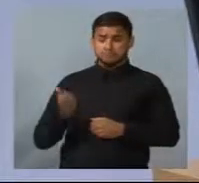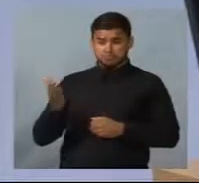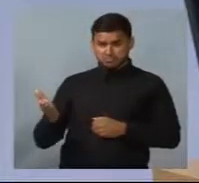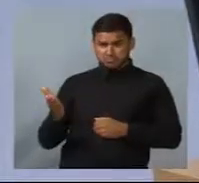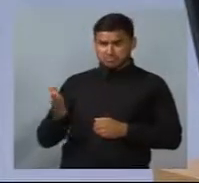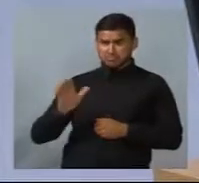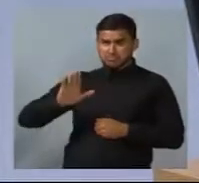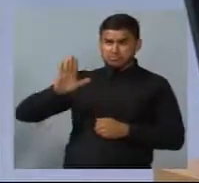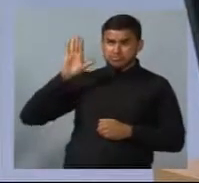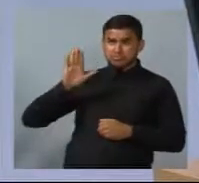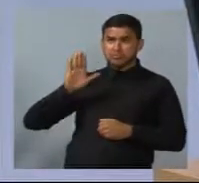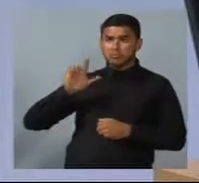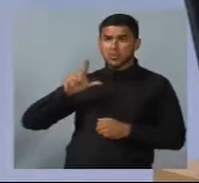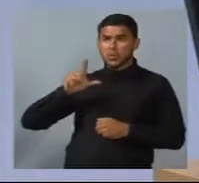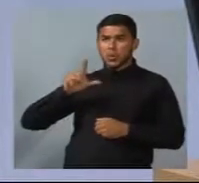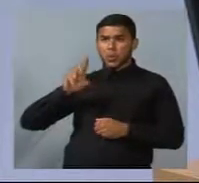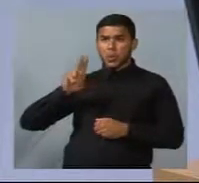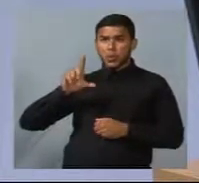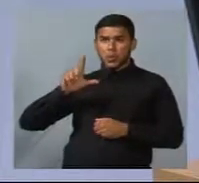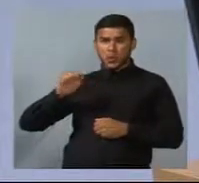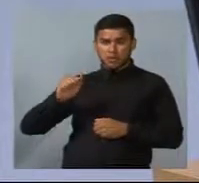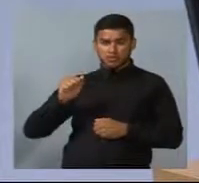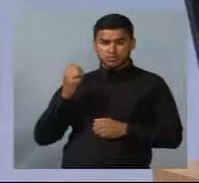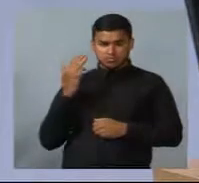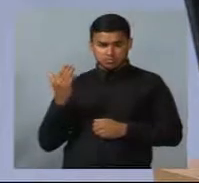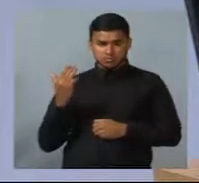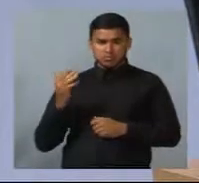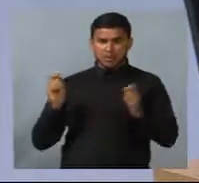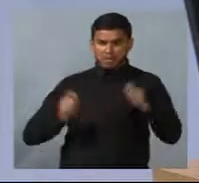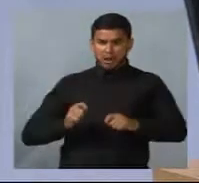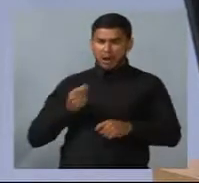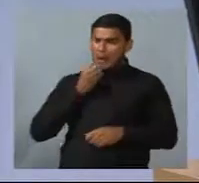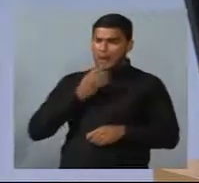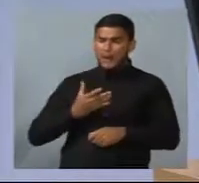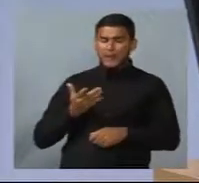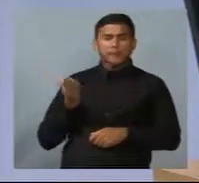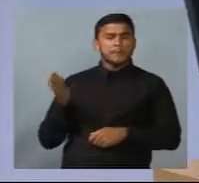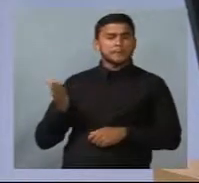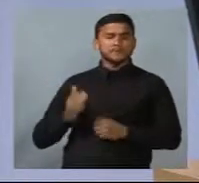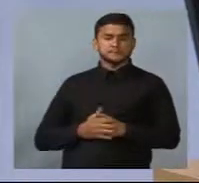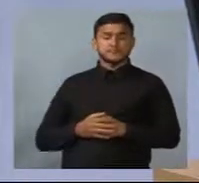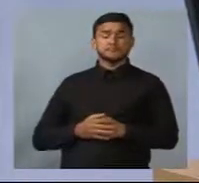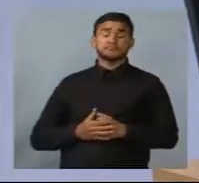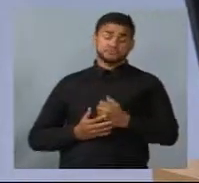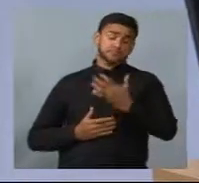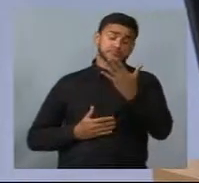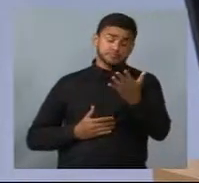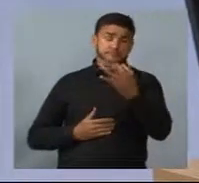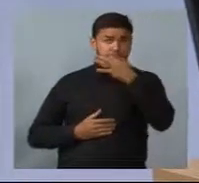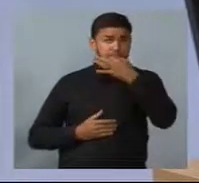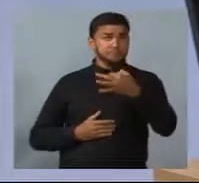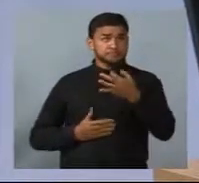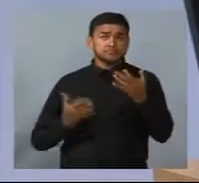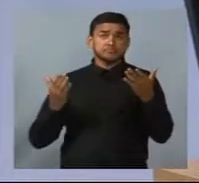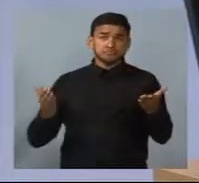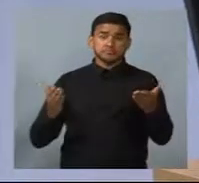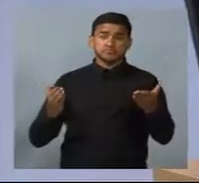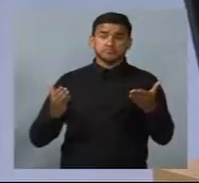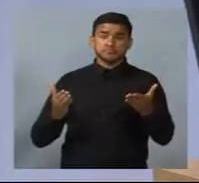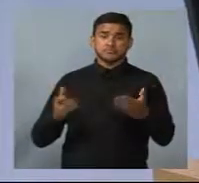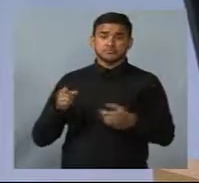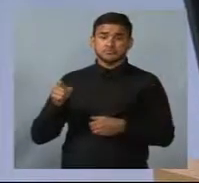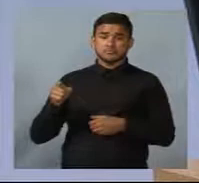ex-presidente Lula, de que forma ela interfere nesse instante? Qual é a tendência? Tirando o Lula, que certamente não vai ser